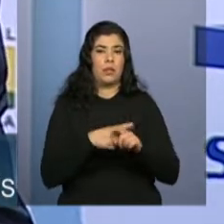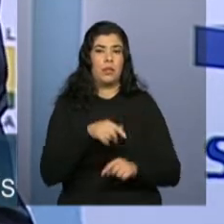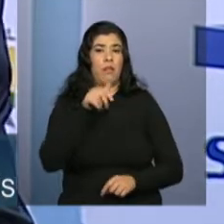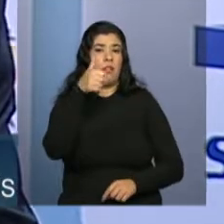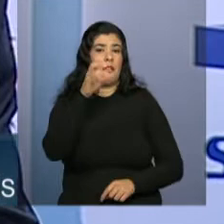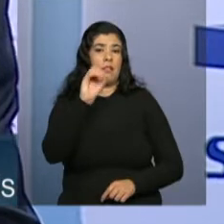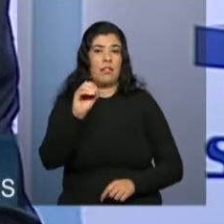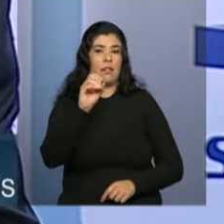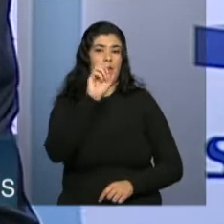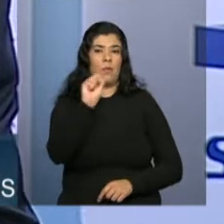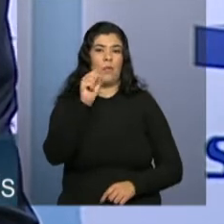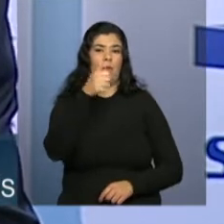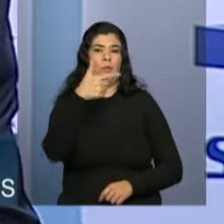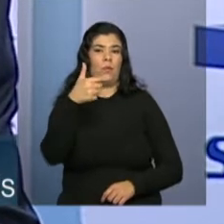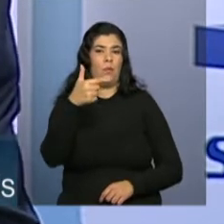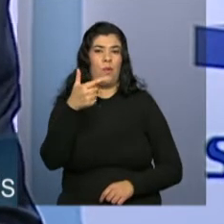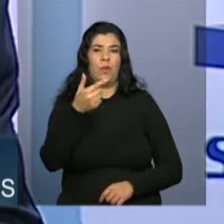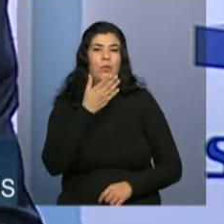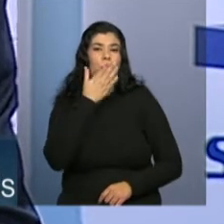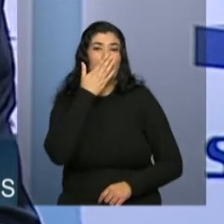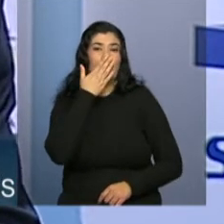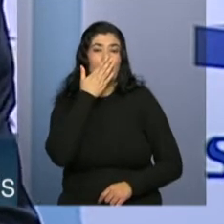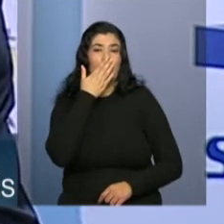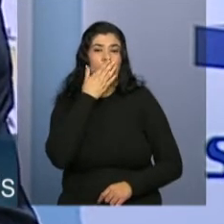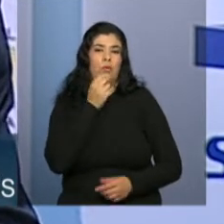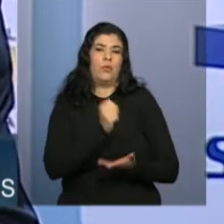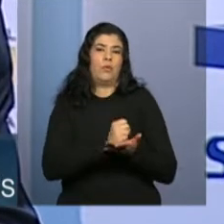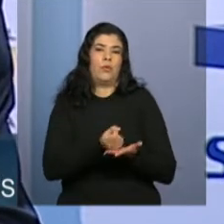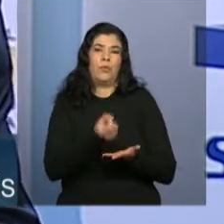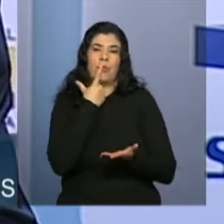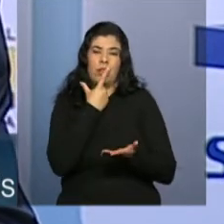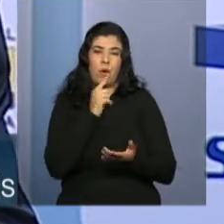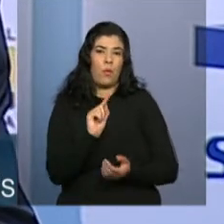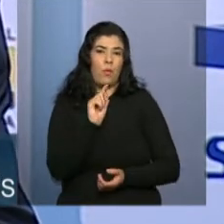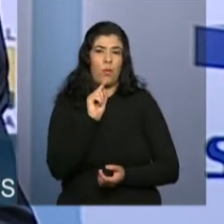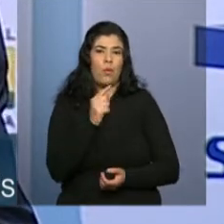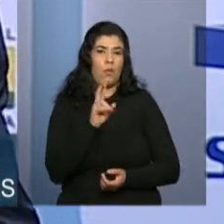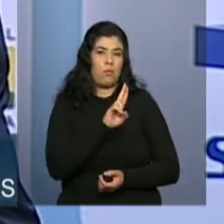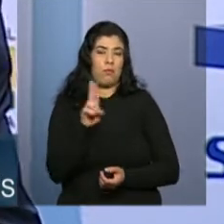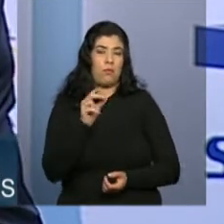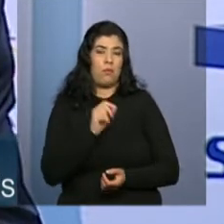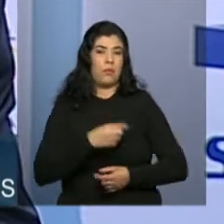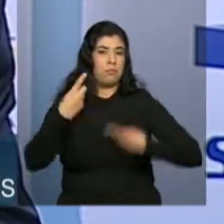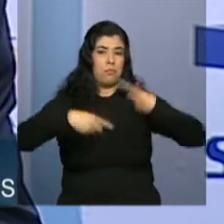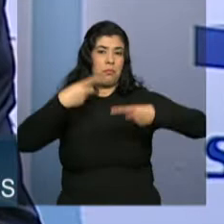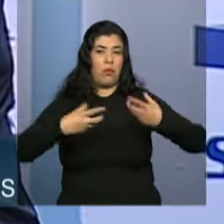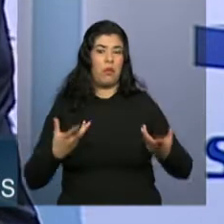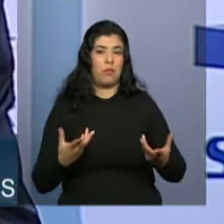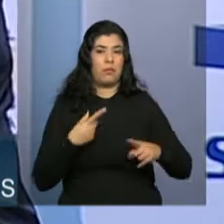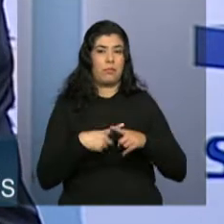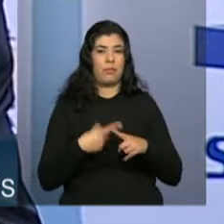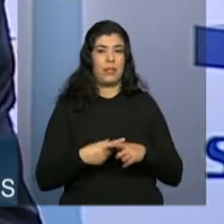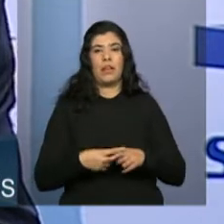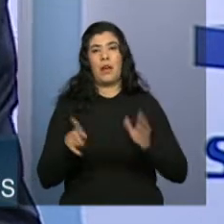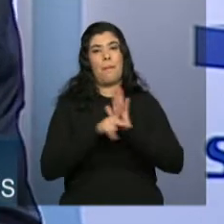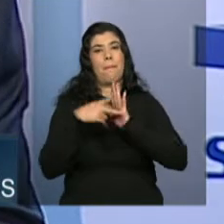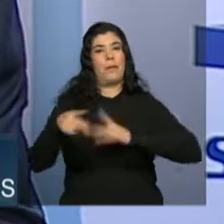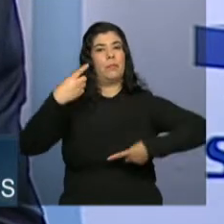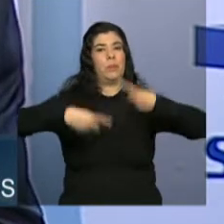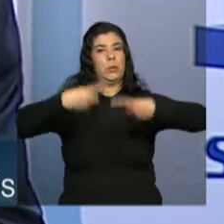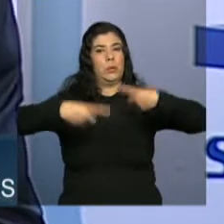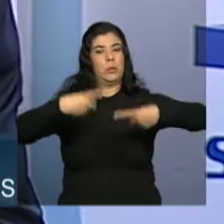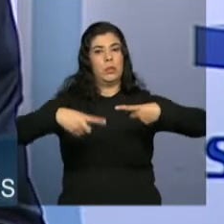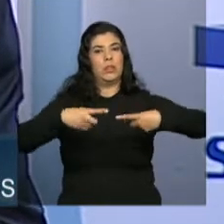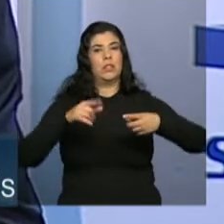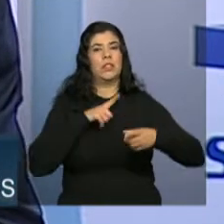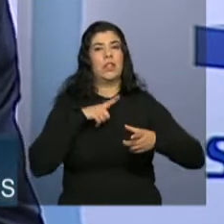8 e 12 produtos que concorrem entre si né então não tem problema deixar um ficheiro porque a própria concorrência